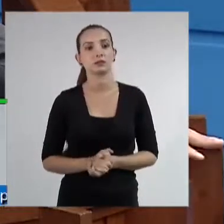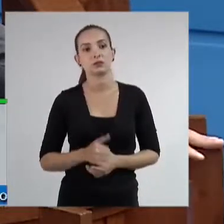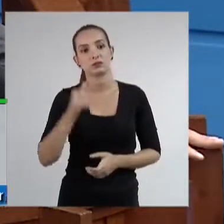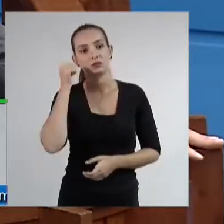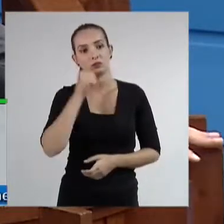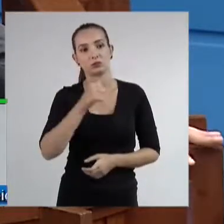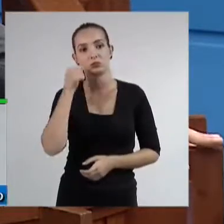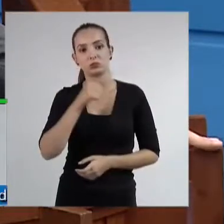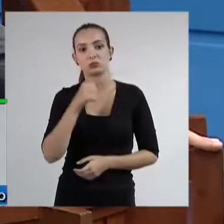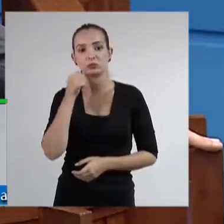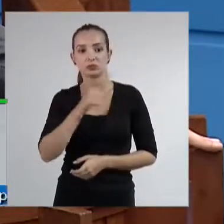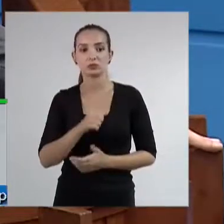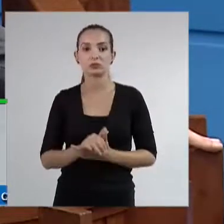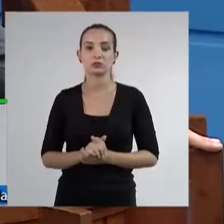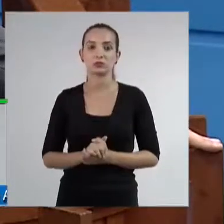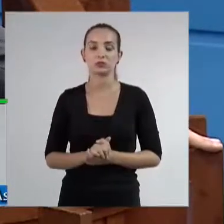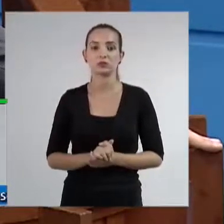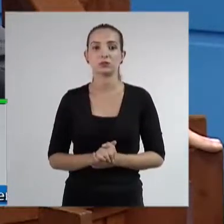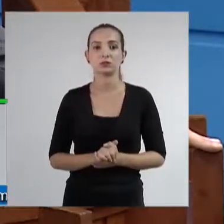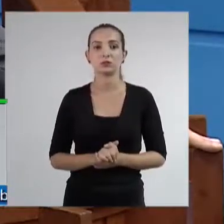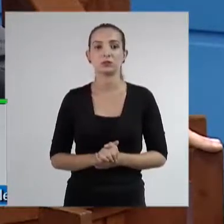terem mais